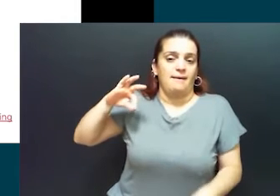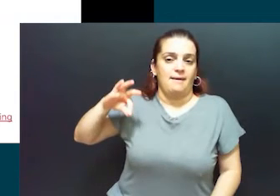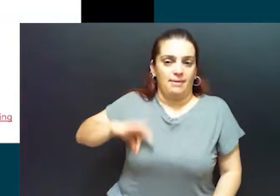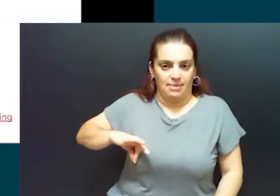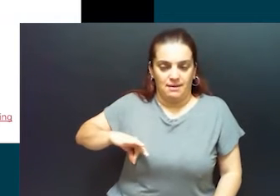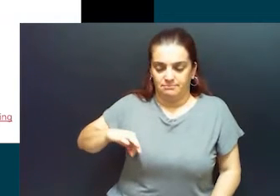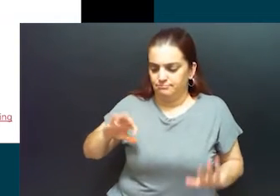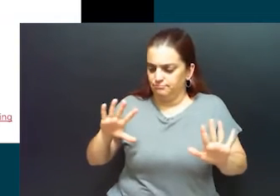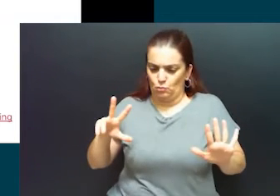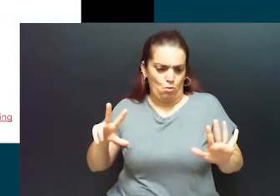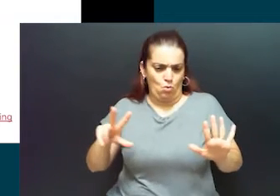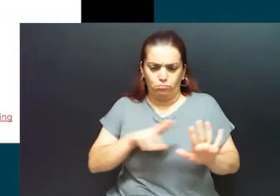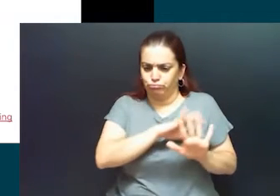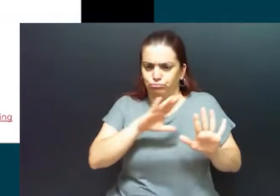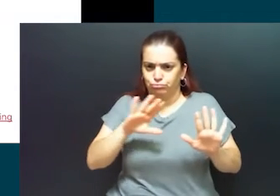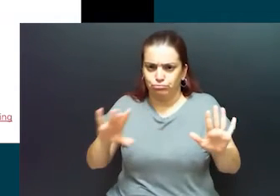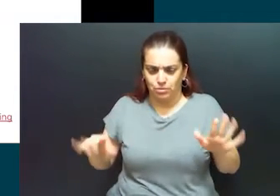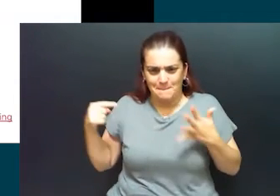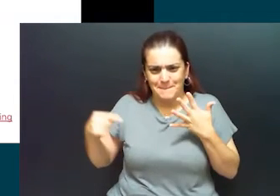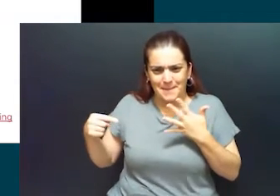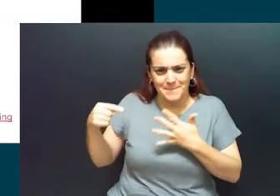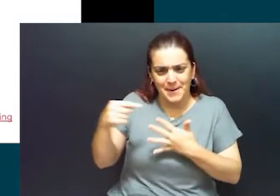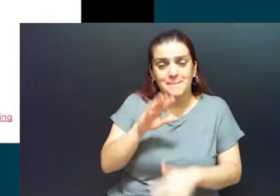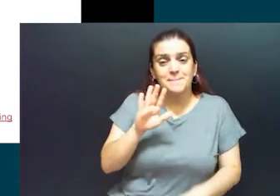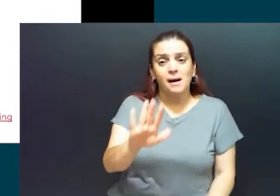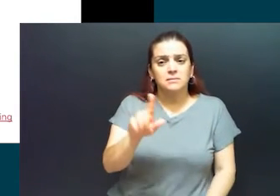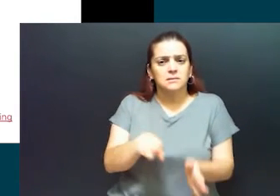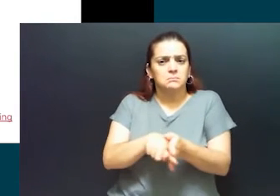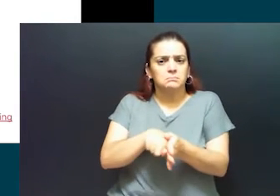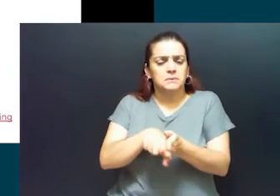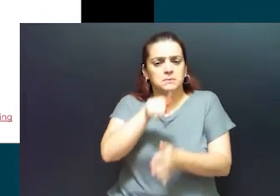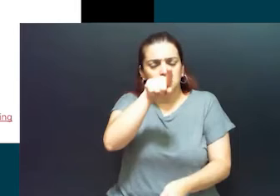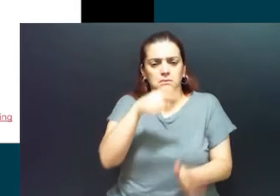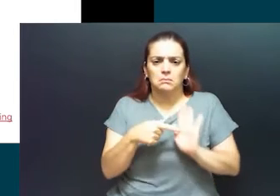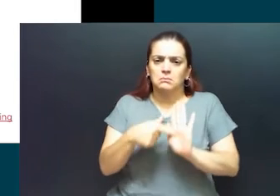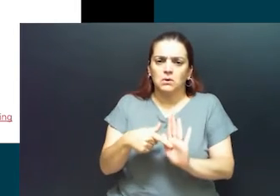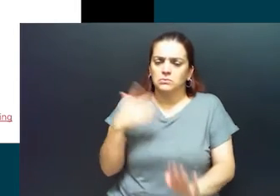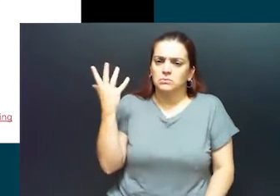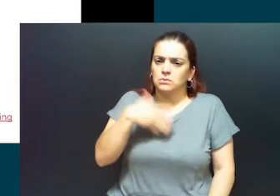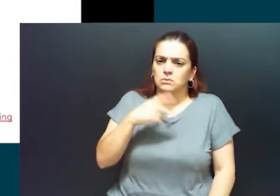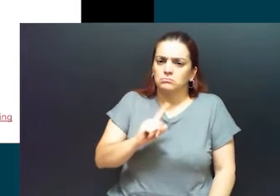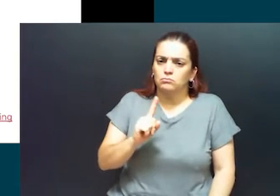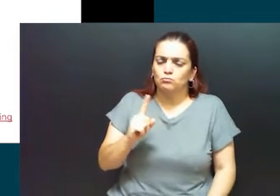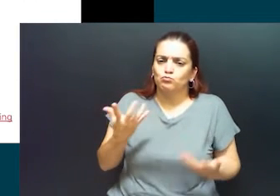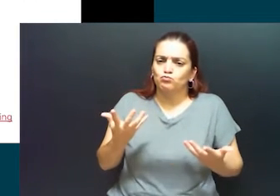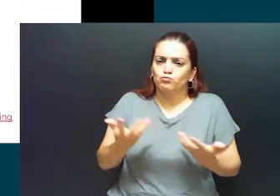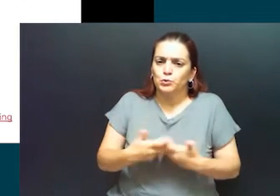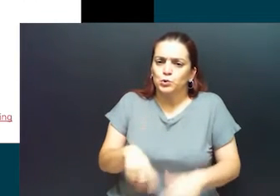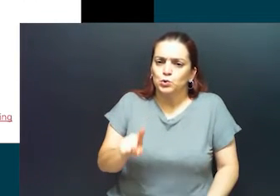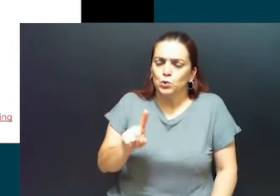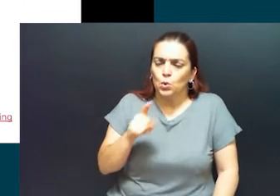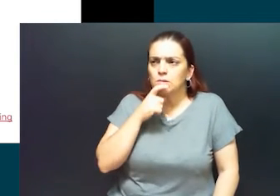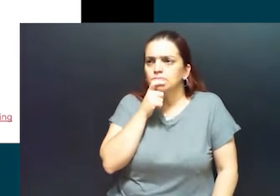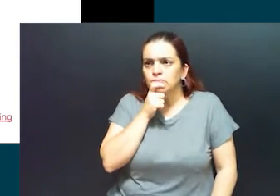pesquisa, a gente vê que, infelizmente, essas maneiras não têm funcionado muito bem. E aí o problema é que os